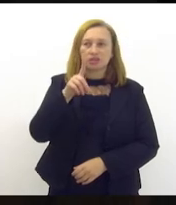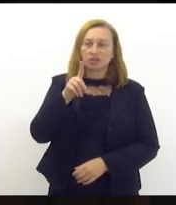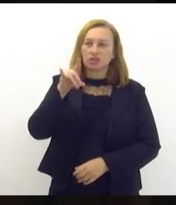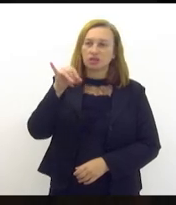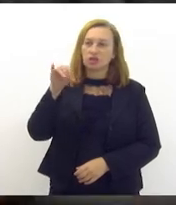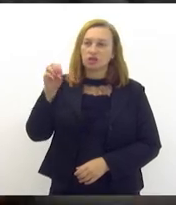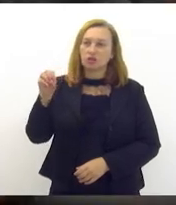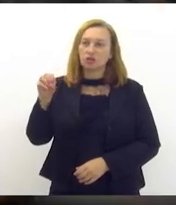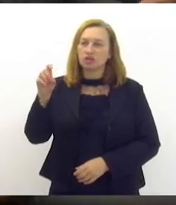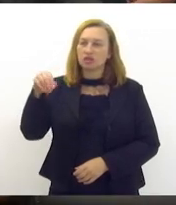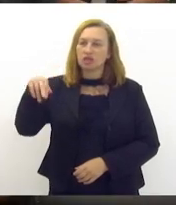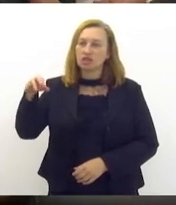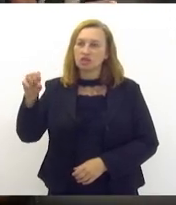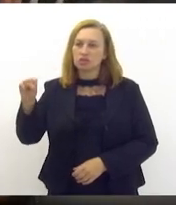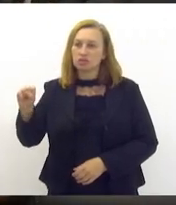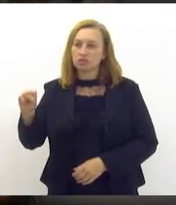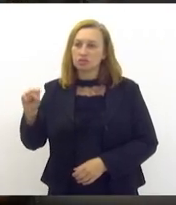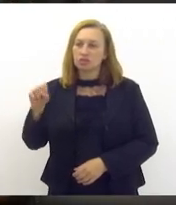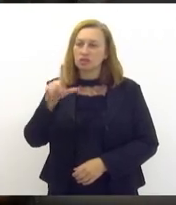Lins.